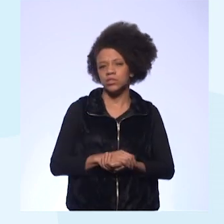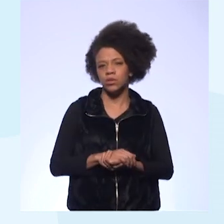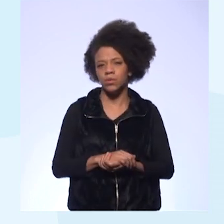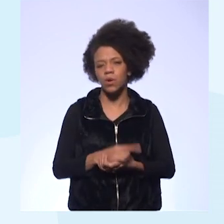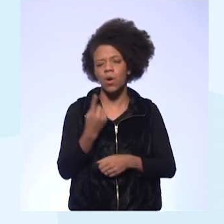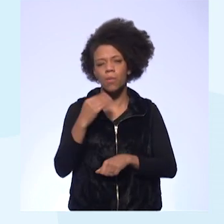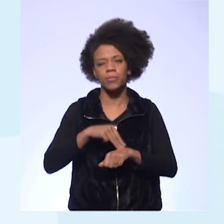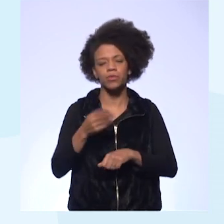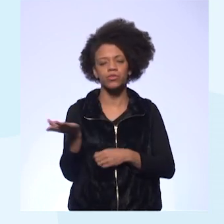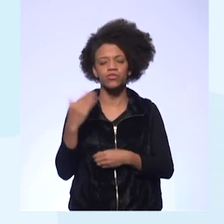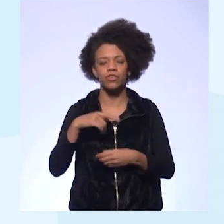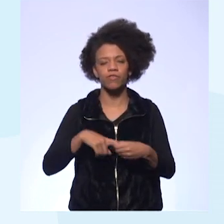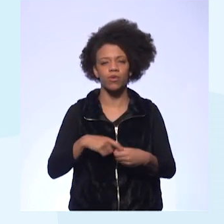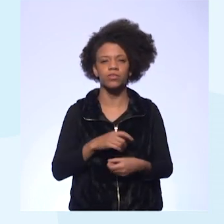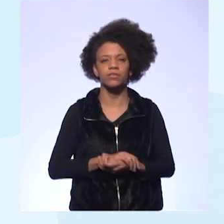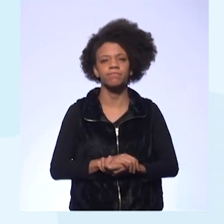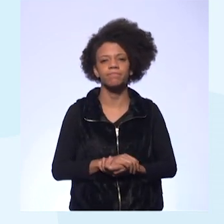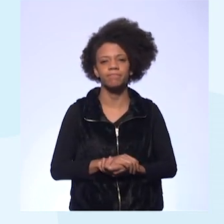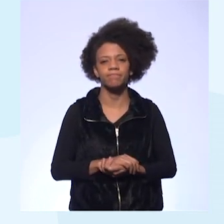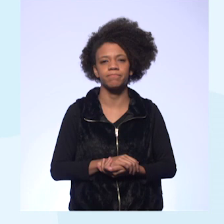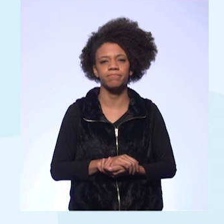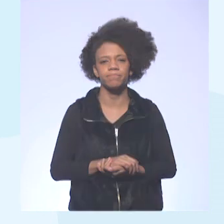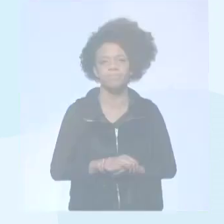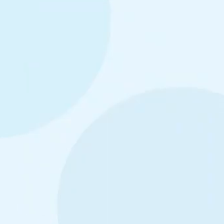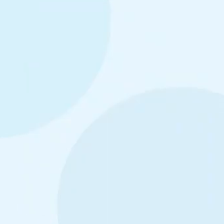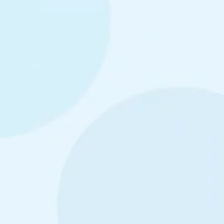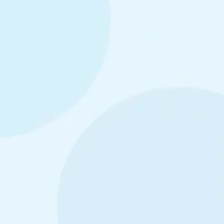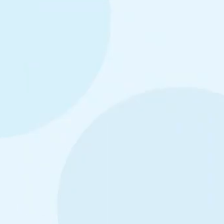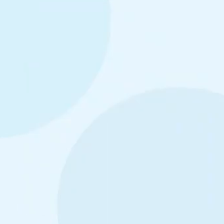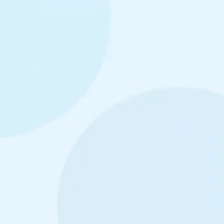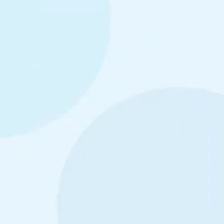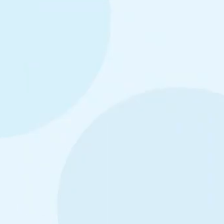Em 1 minuto a gente volta, gente.